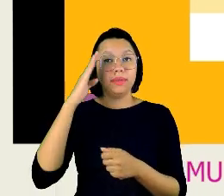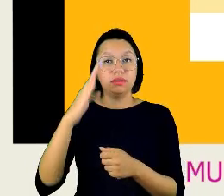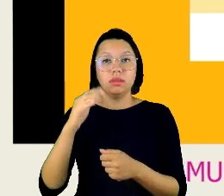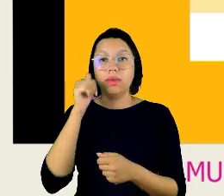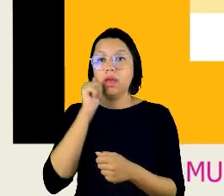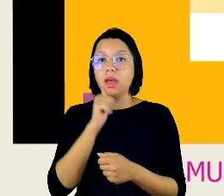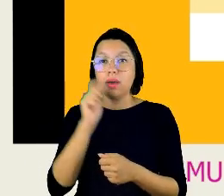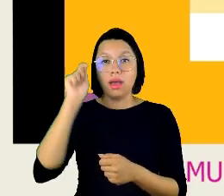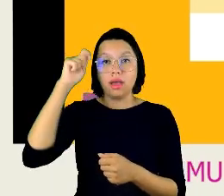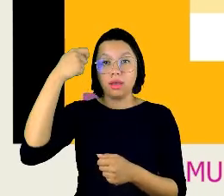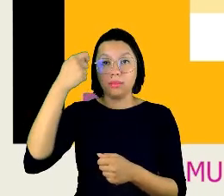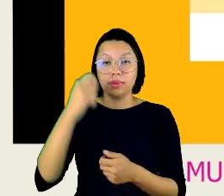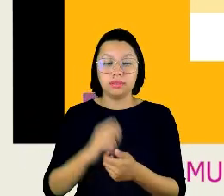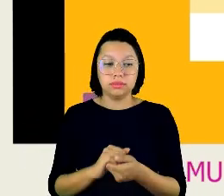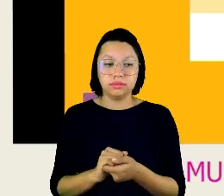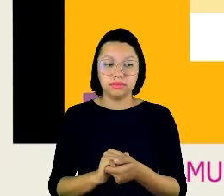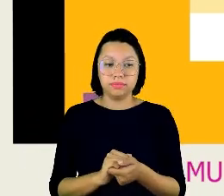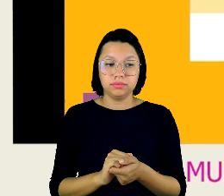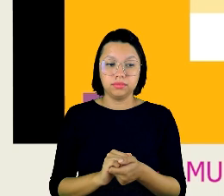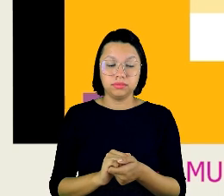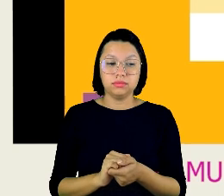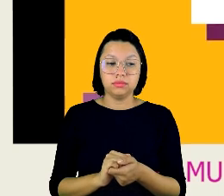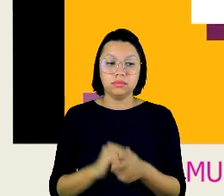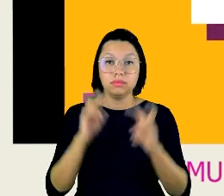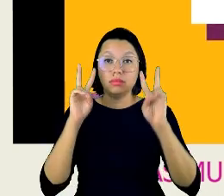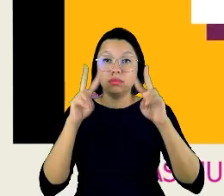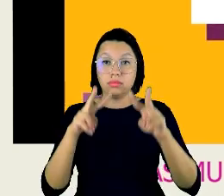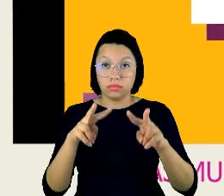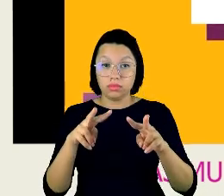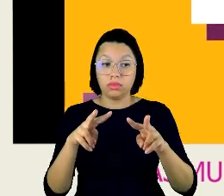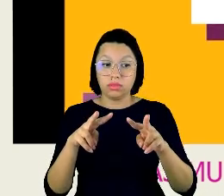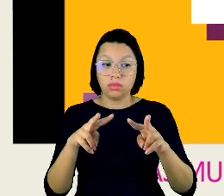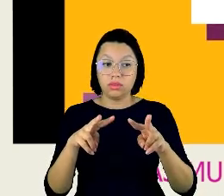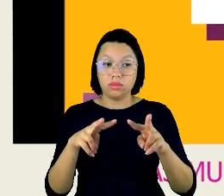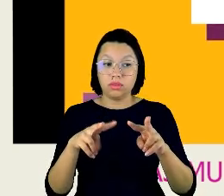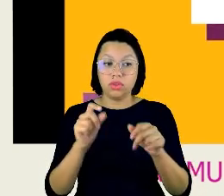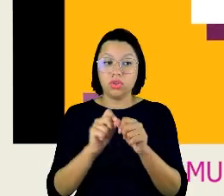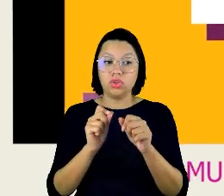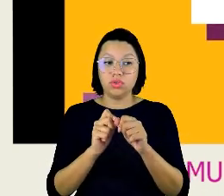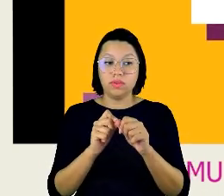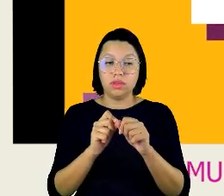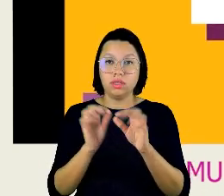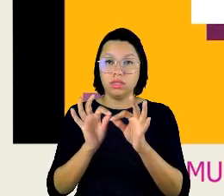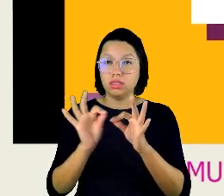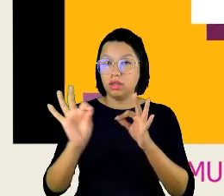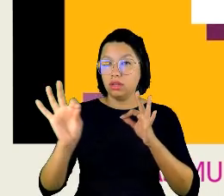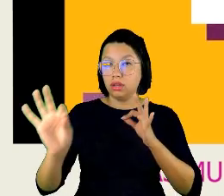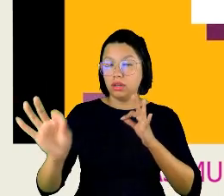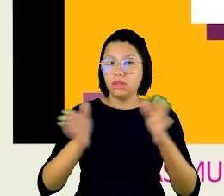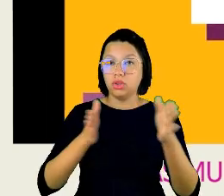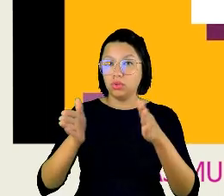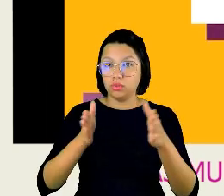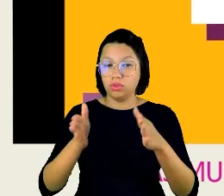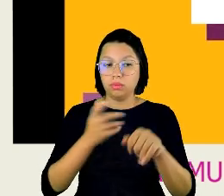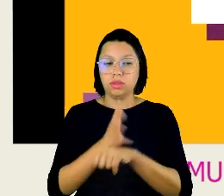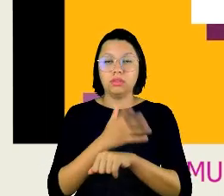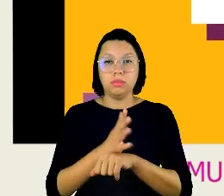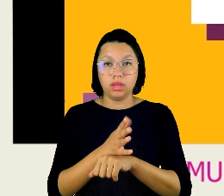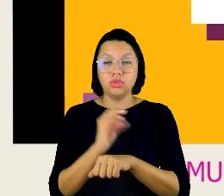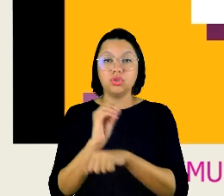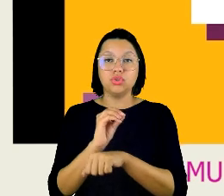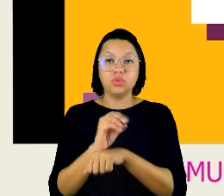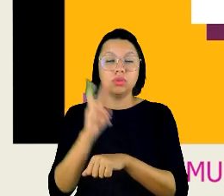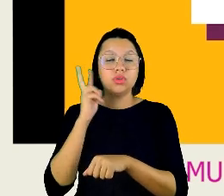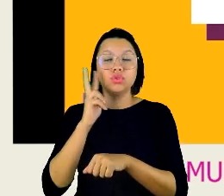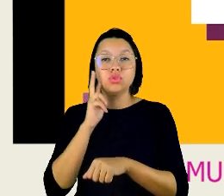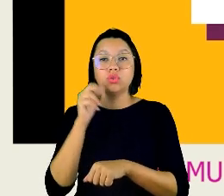das mulheres negras. E aí, olhando para o próximo, a gente fez essa linha do tempo das práticas de cuidado e a história das